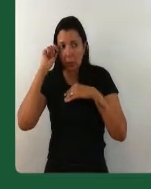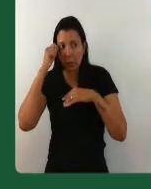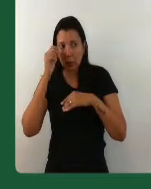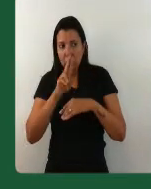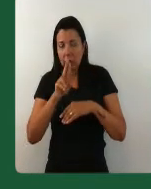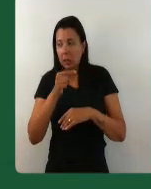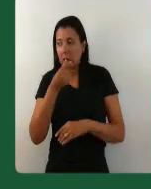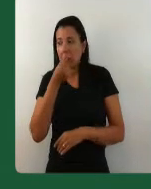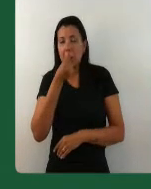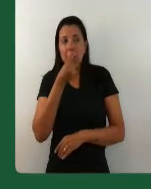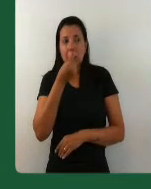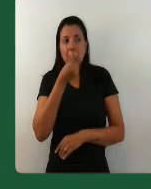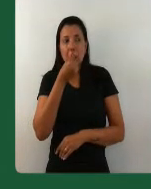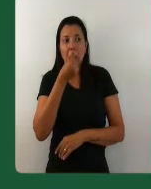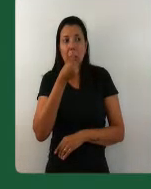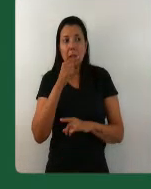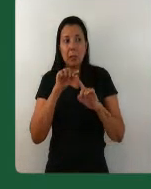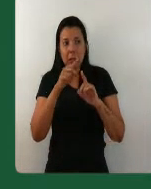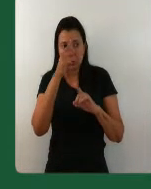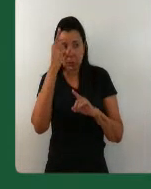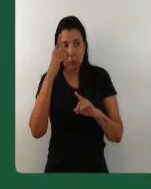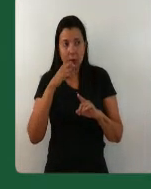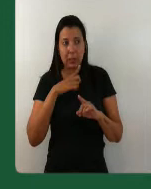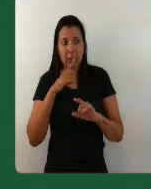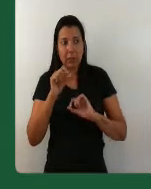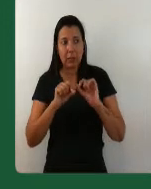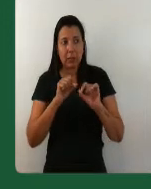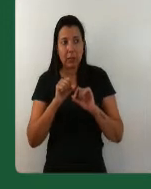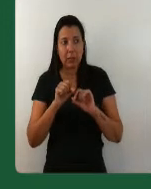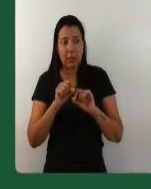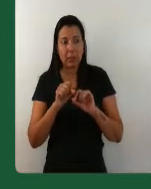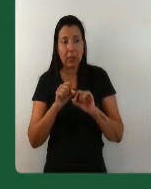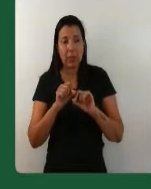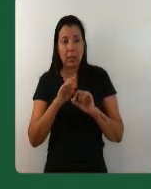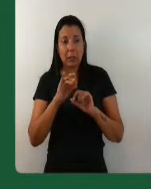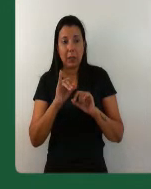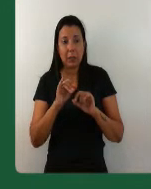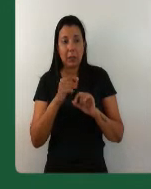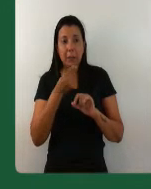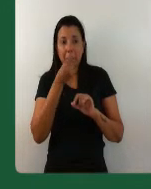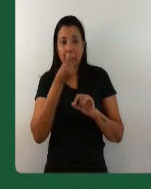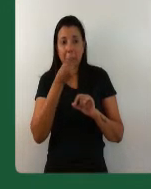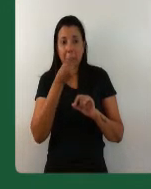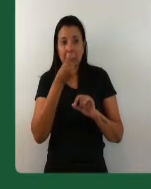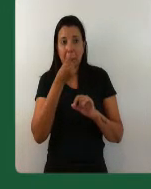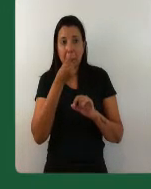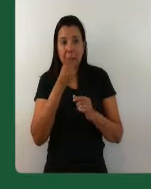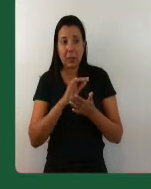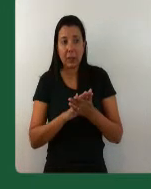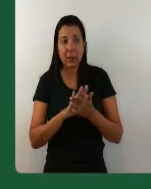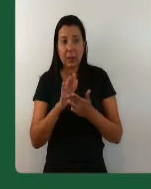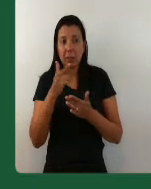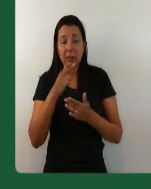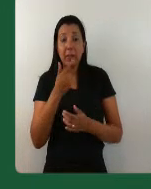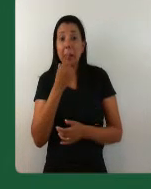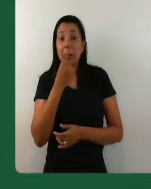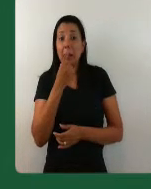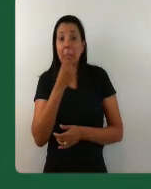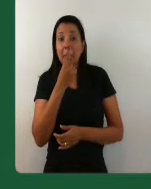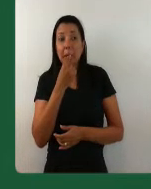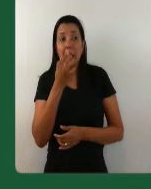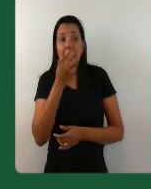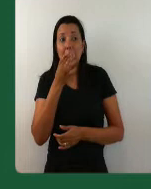bigode, porém, o paciente que tem a fissura bilateral, ele não tem pelo na